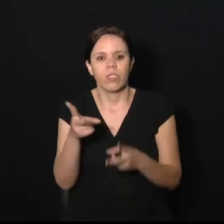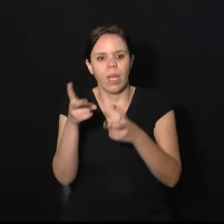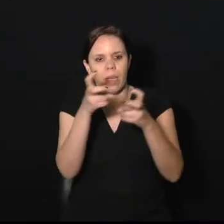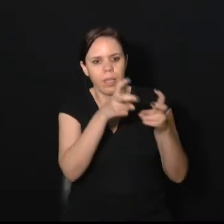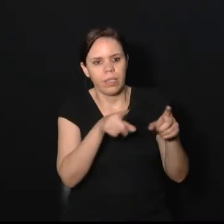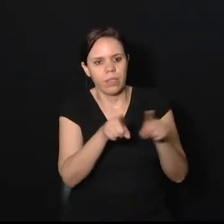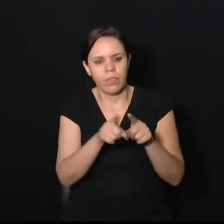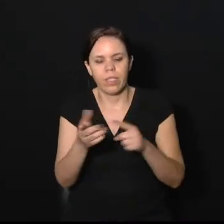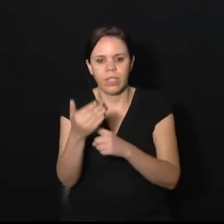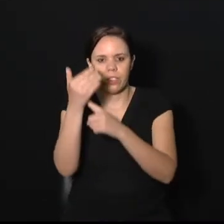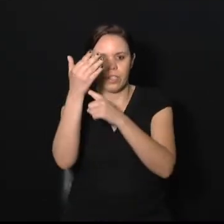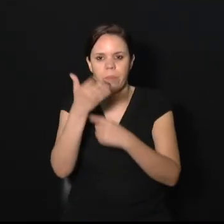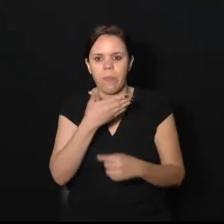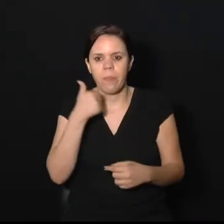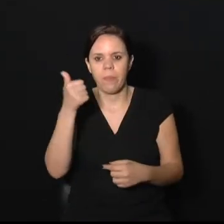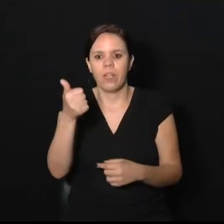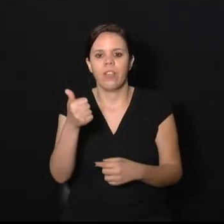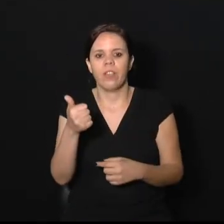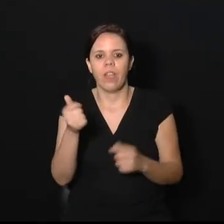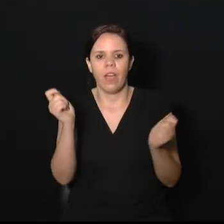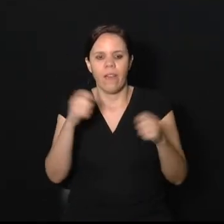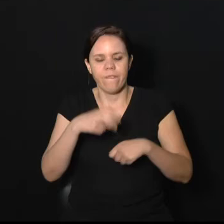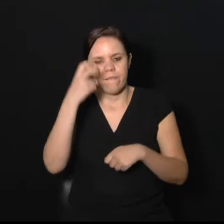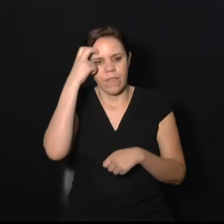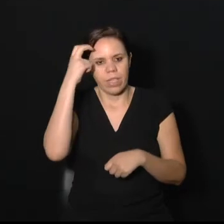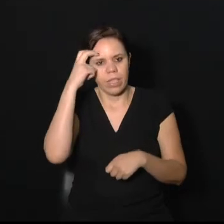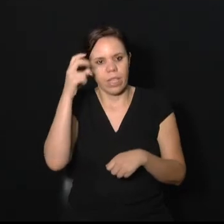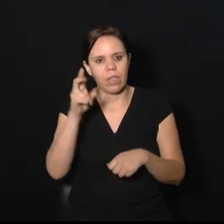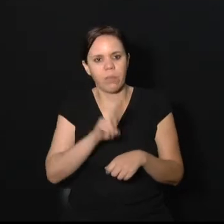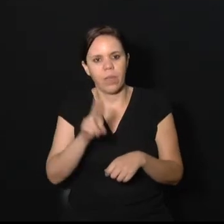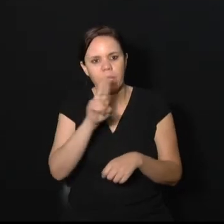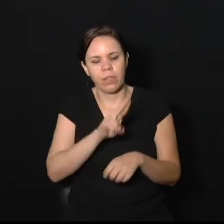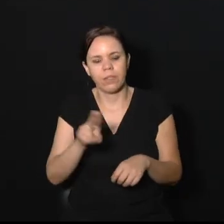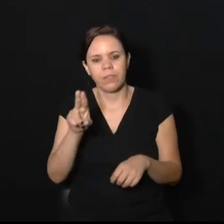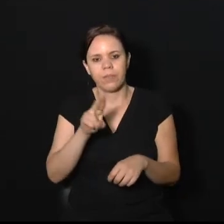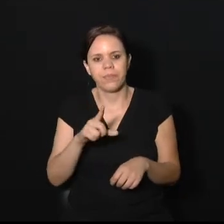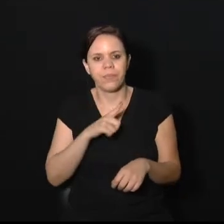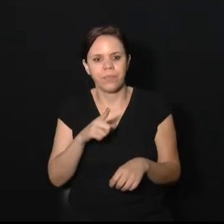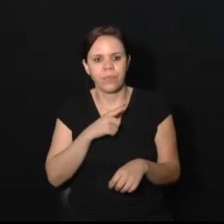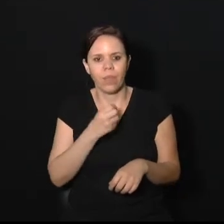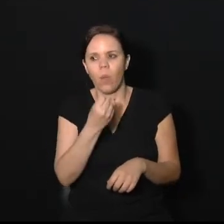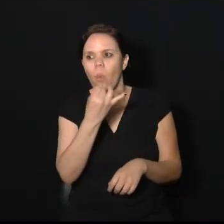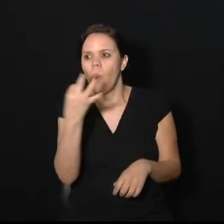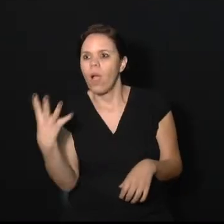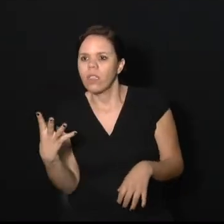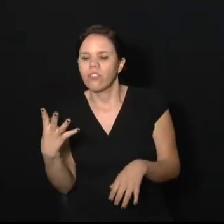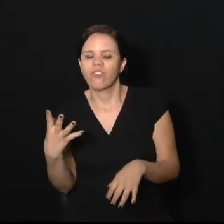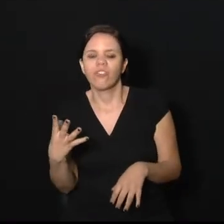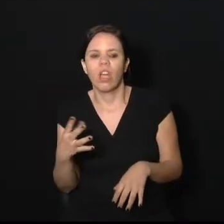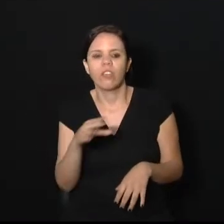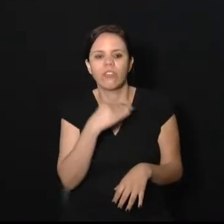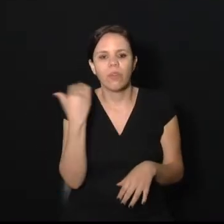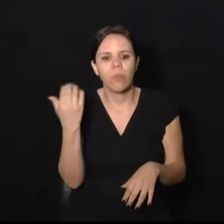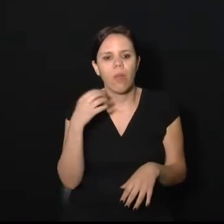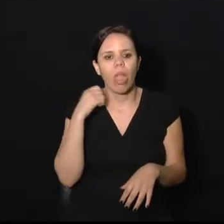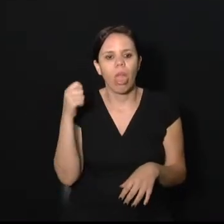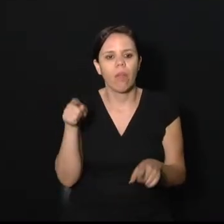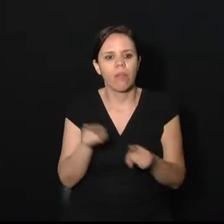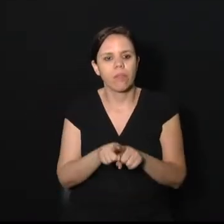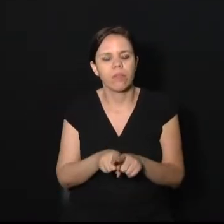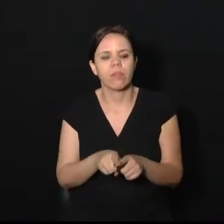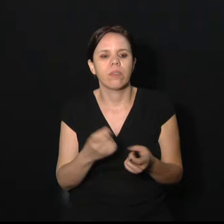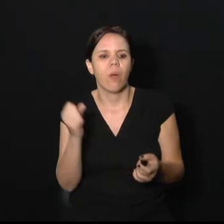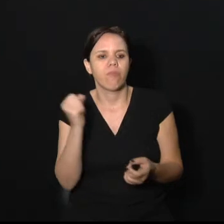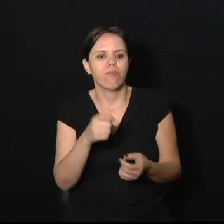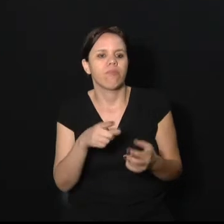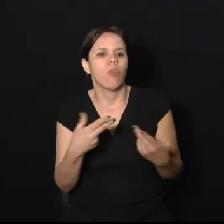poderiam melhorar, né, a eficiência ou melhorar aquele indicador. Então, se eu tenho um indicador de homicídio, quais são as soluções tecnológicas que existem hoje